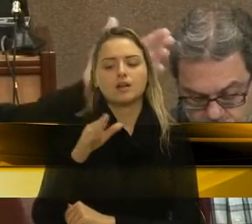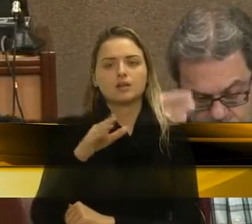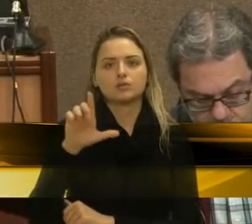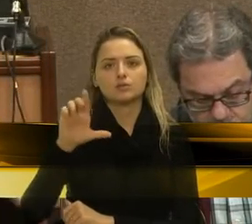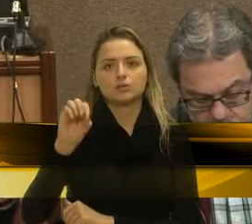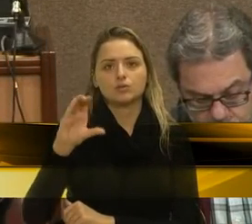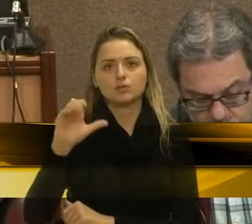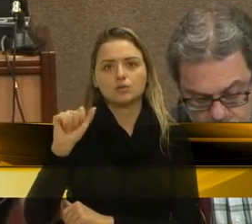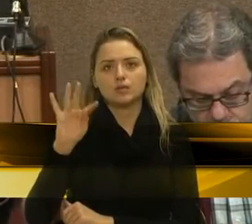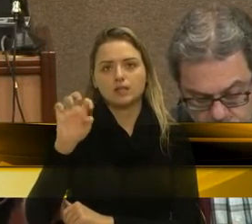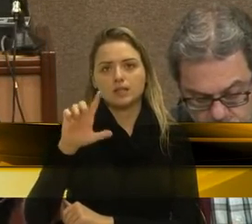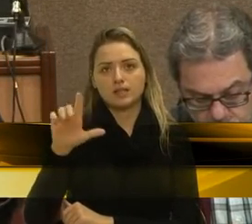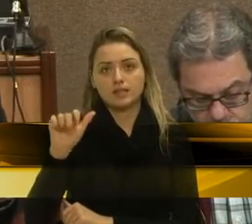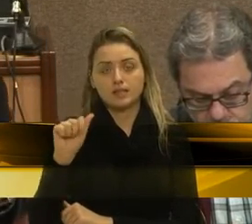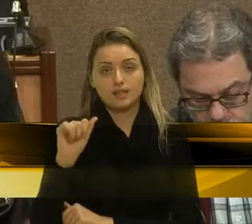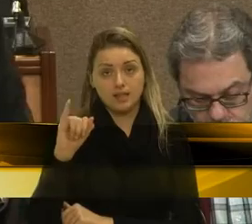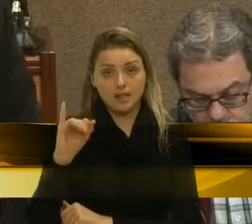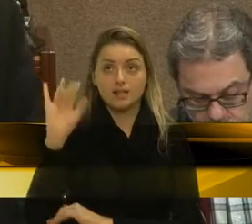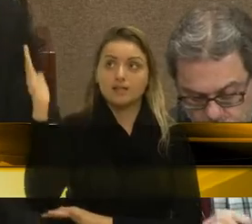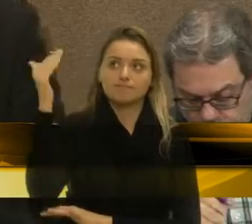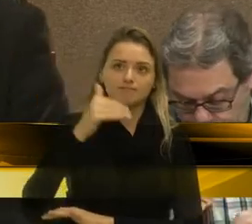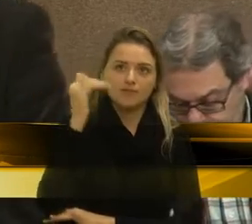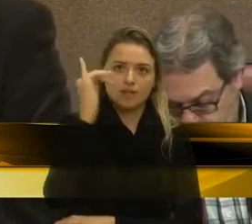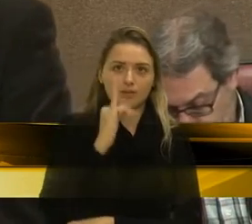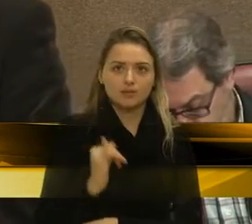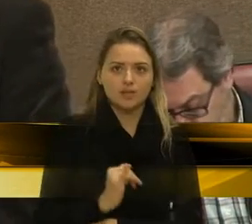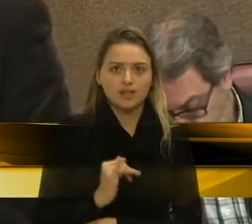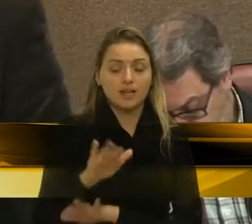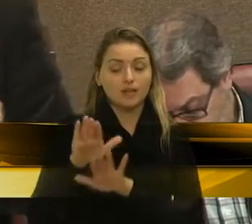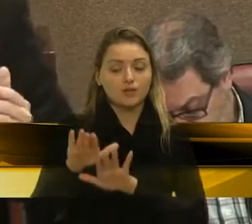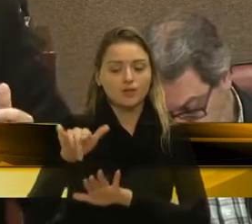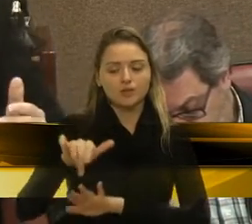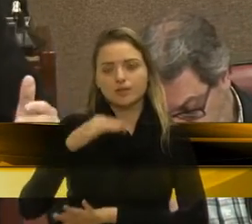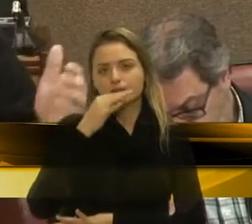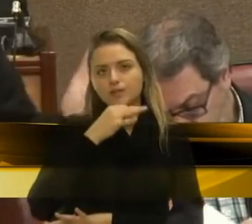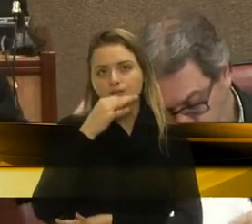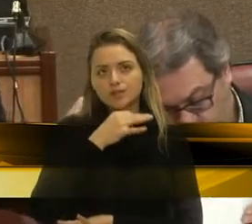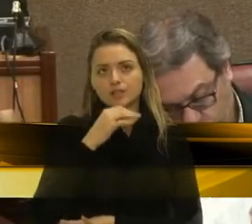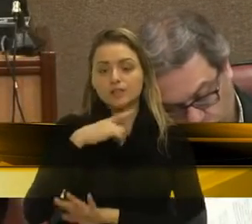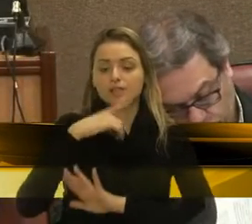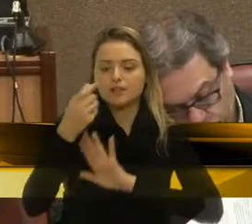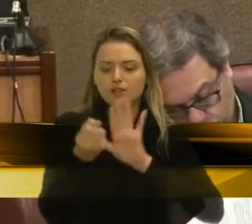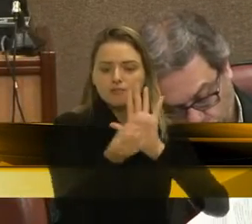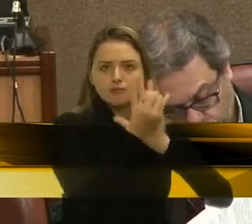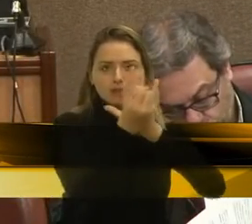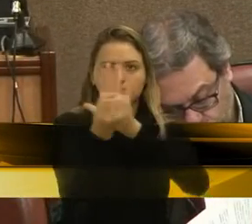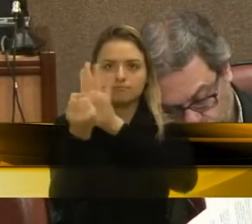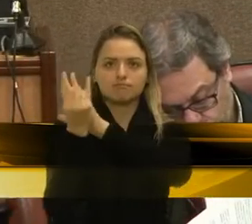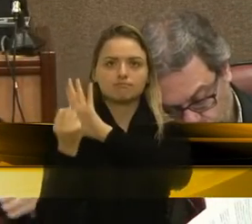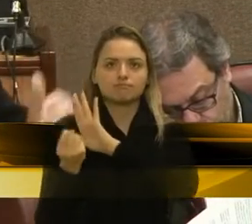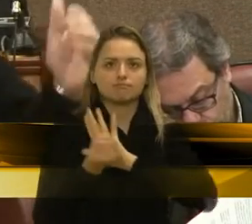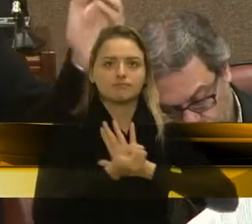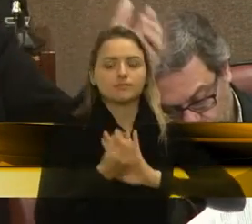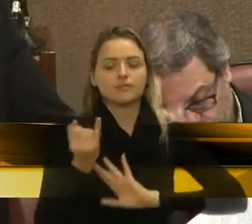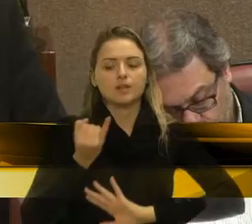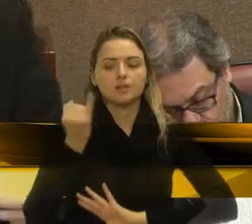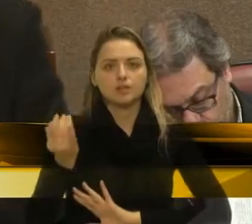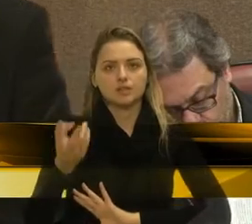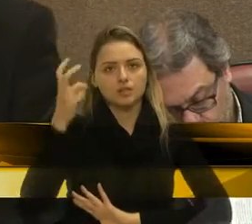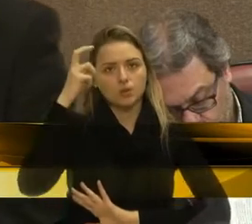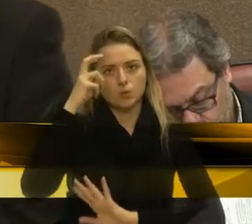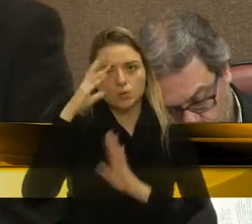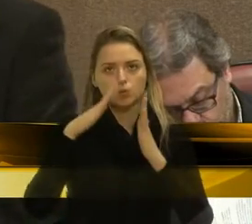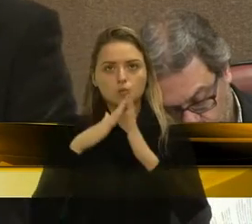esse italiano que escolheu Caxias do Sul para habitar e que deixou marcas importantes da cultura